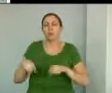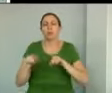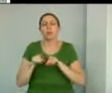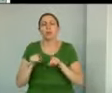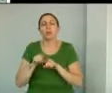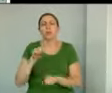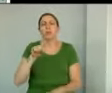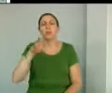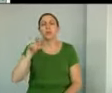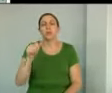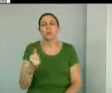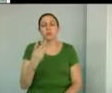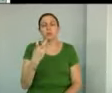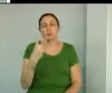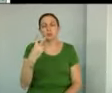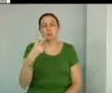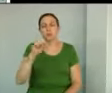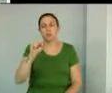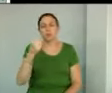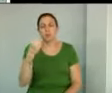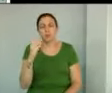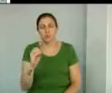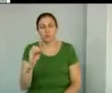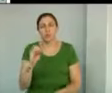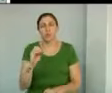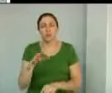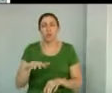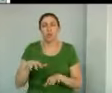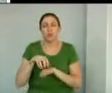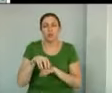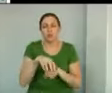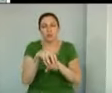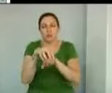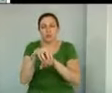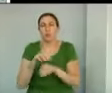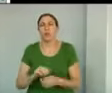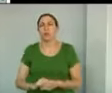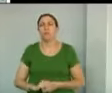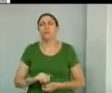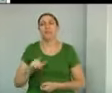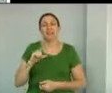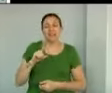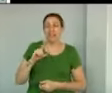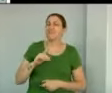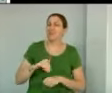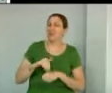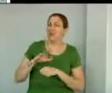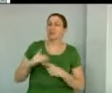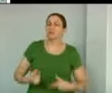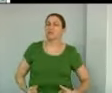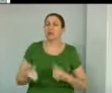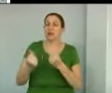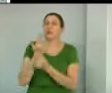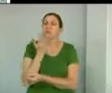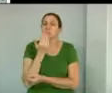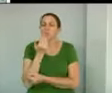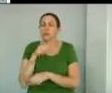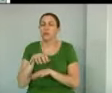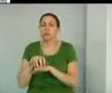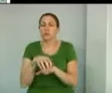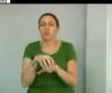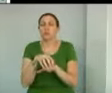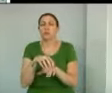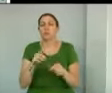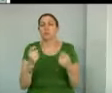transporte. Obviamente que aqui, se nós olharmos, o município gasta muito mais em merenda e transporte, e aí o município acaba colocando recursos próprios